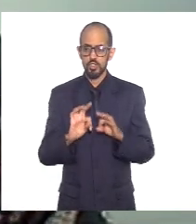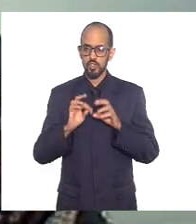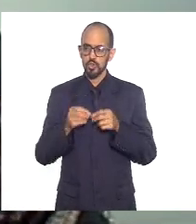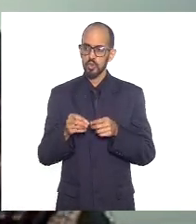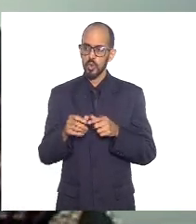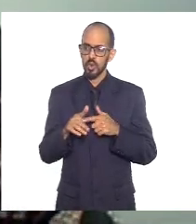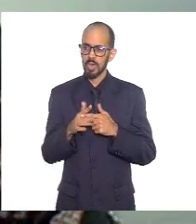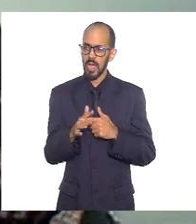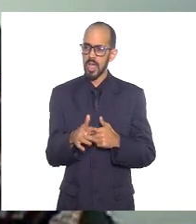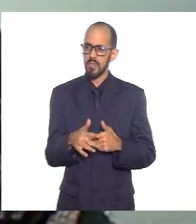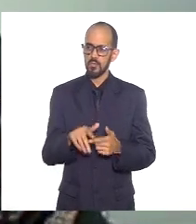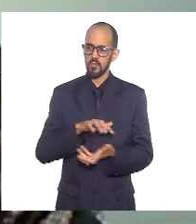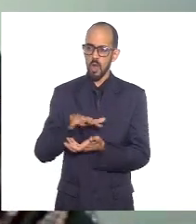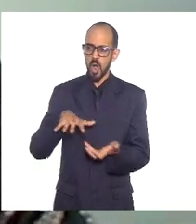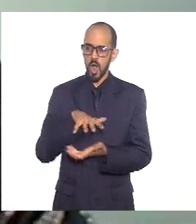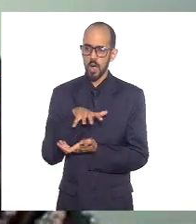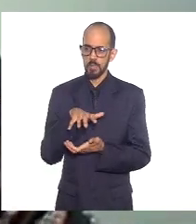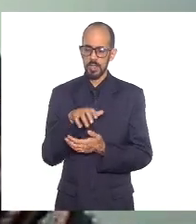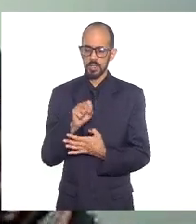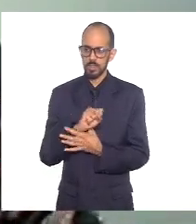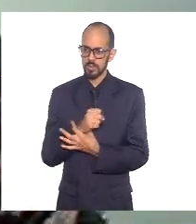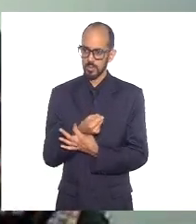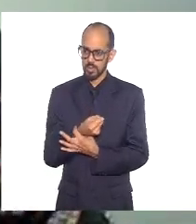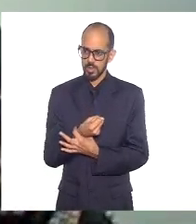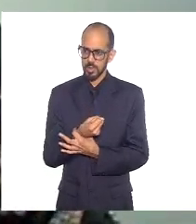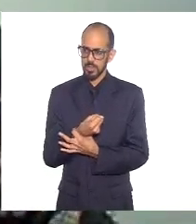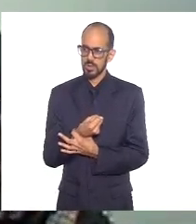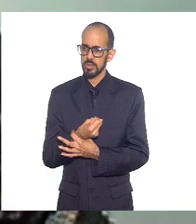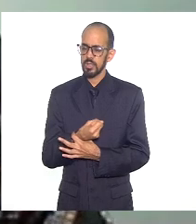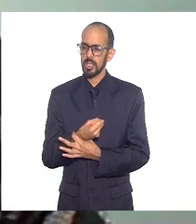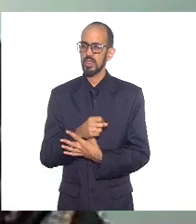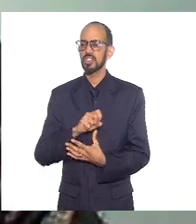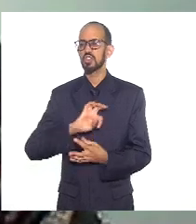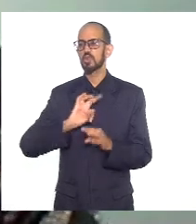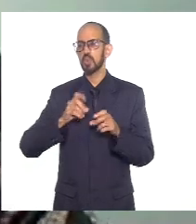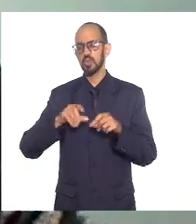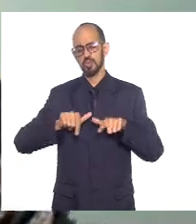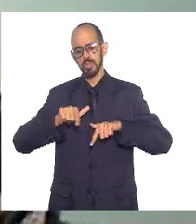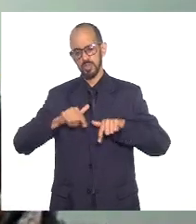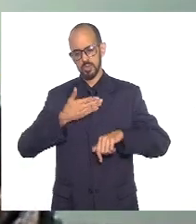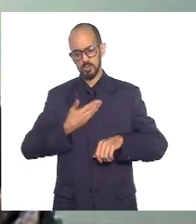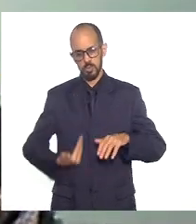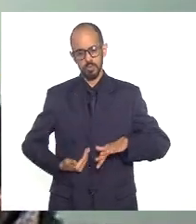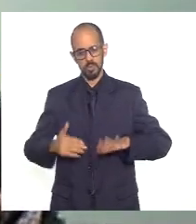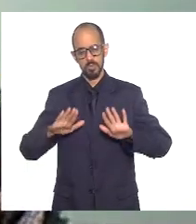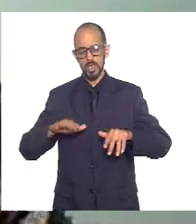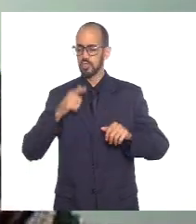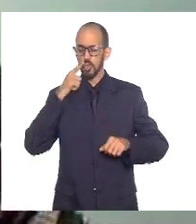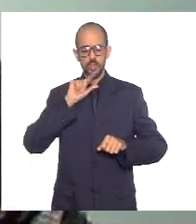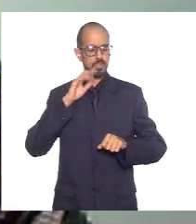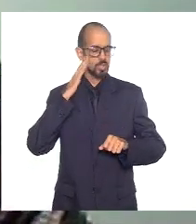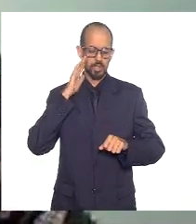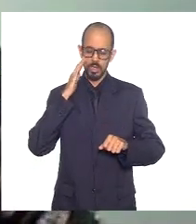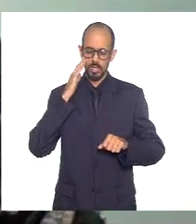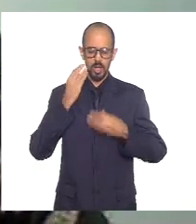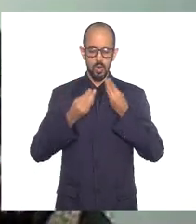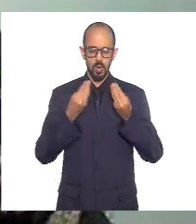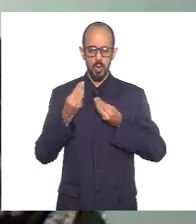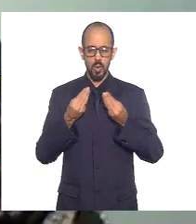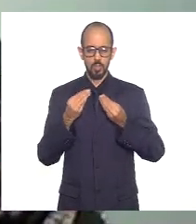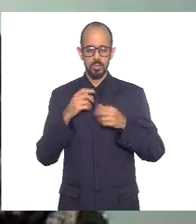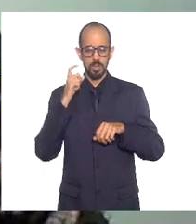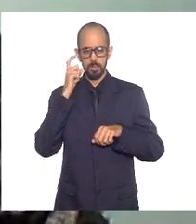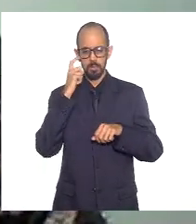da gestão e também na segurança pública, mas não consigo entender como se pensa impacto quando